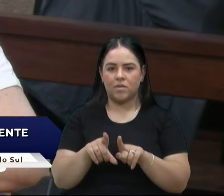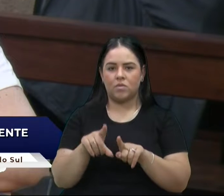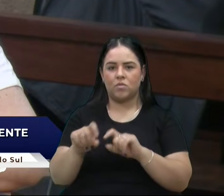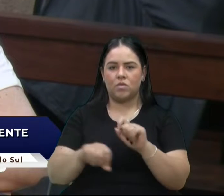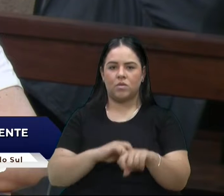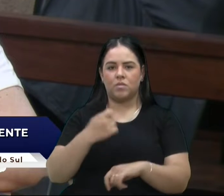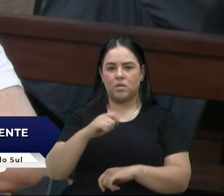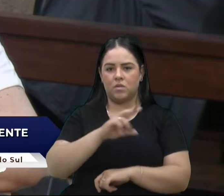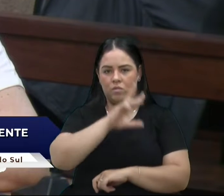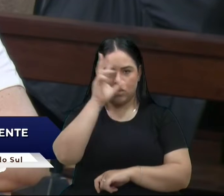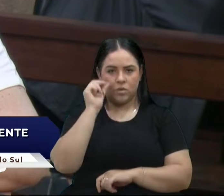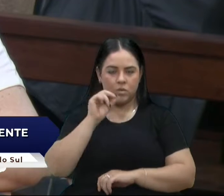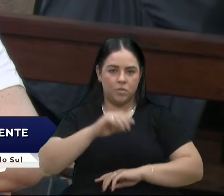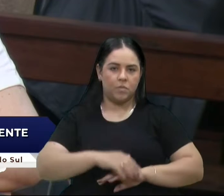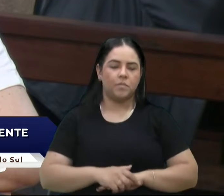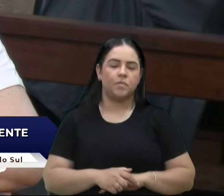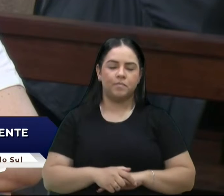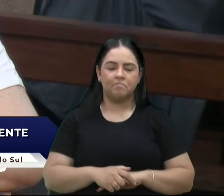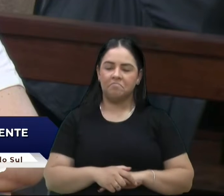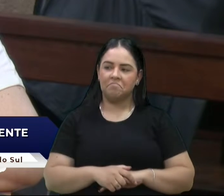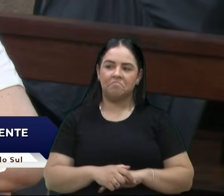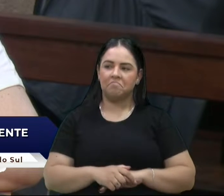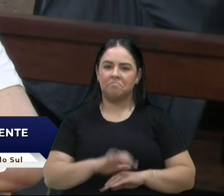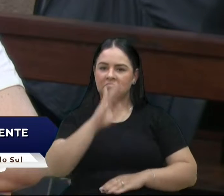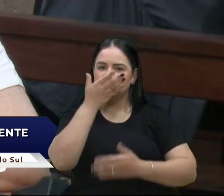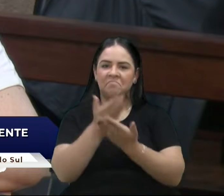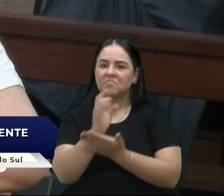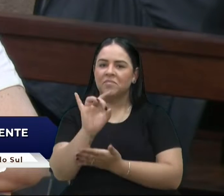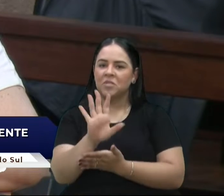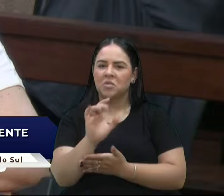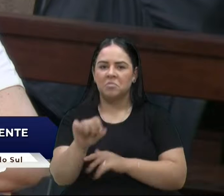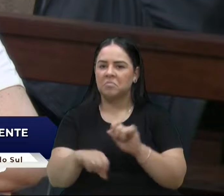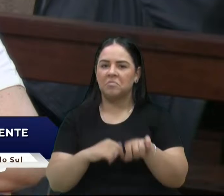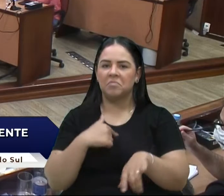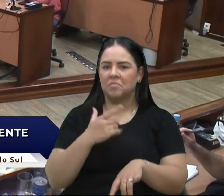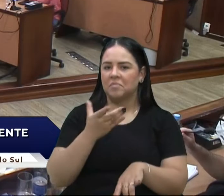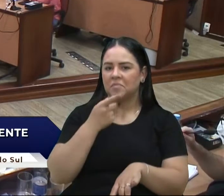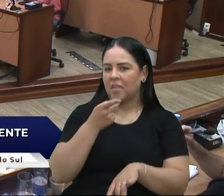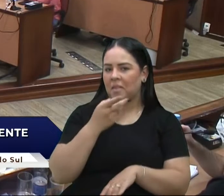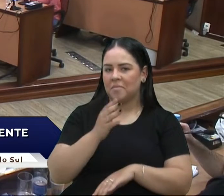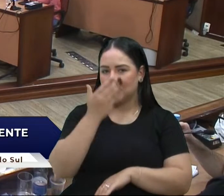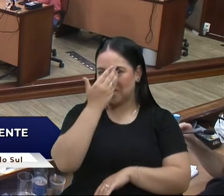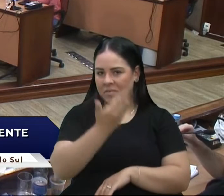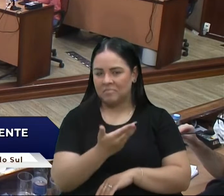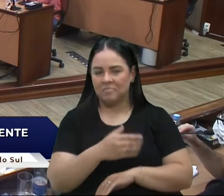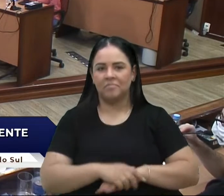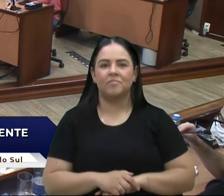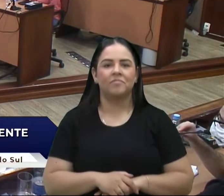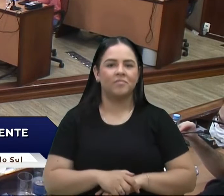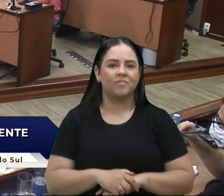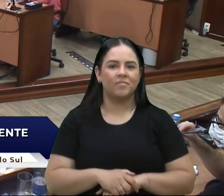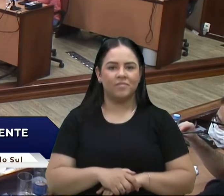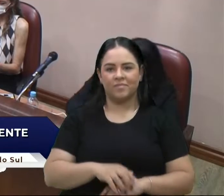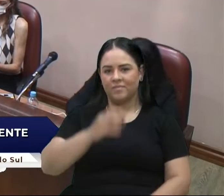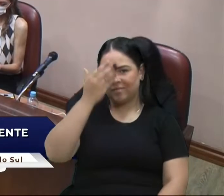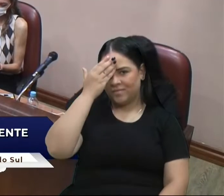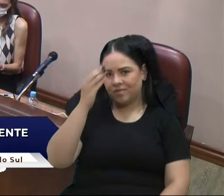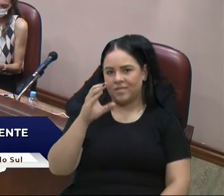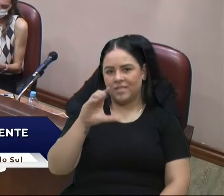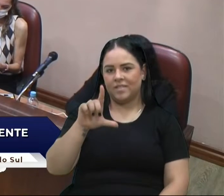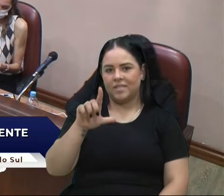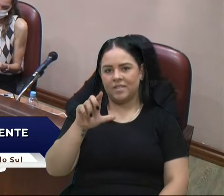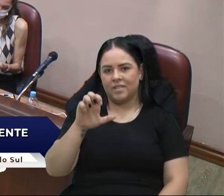do município. Eu acho que era mais ou menos isso que eu tinha para colocar. Obrigada. Obrigado,